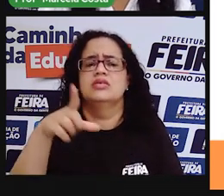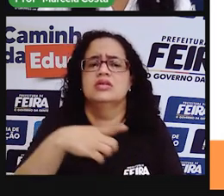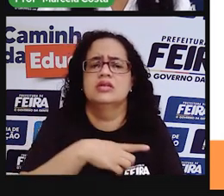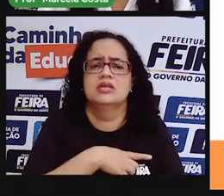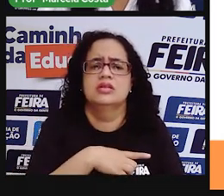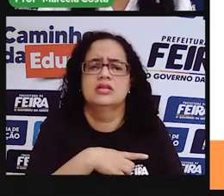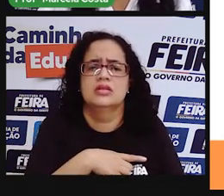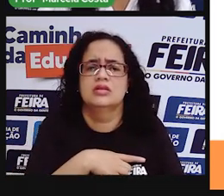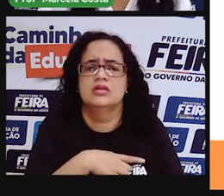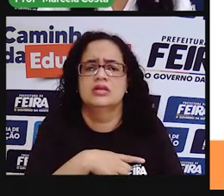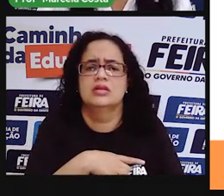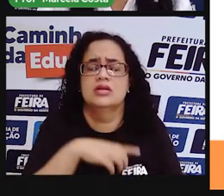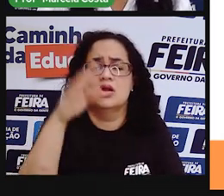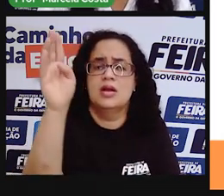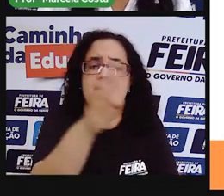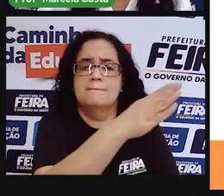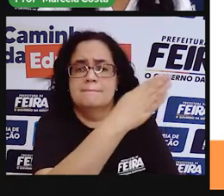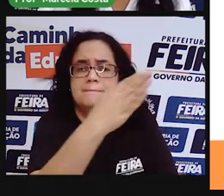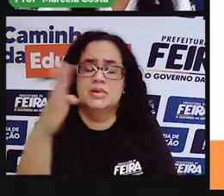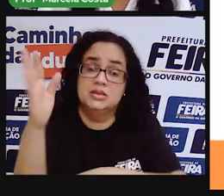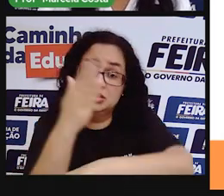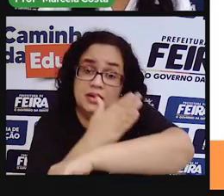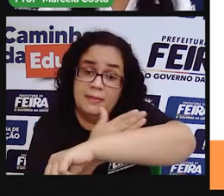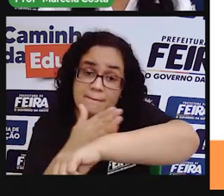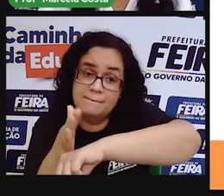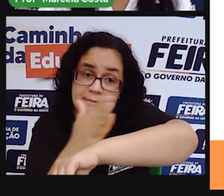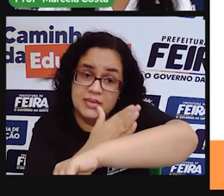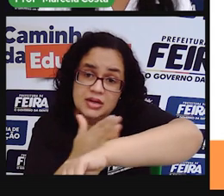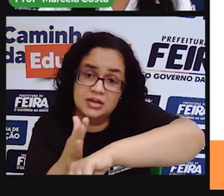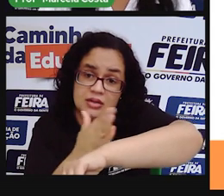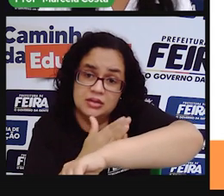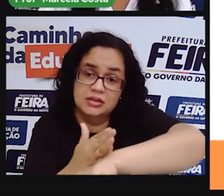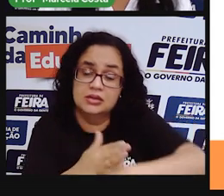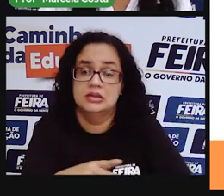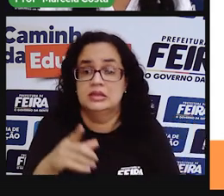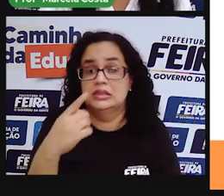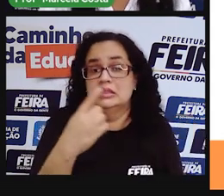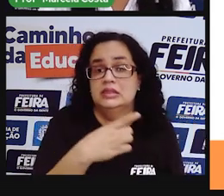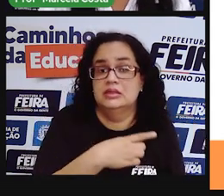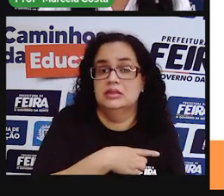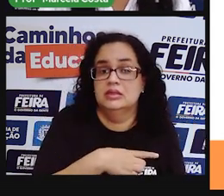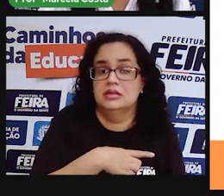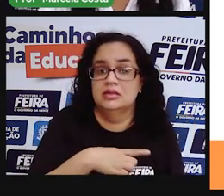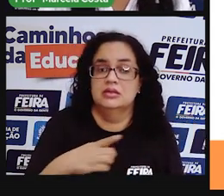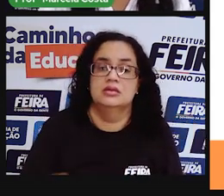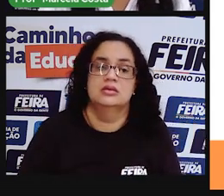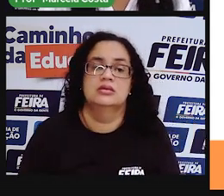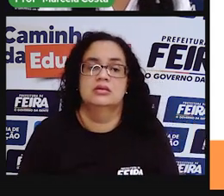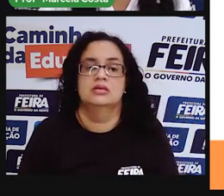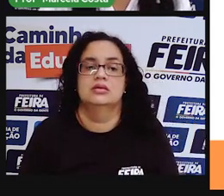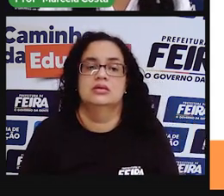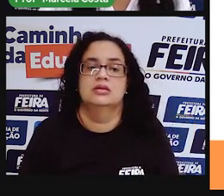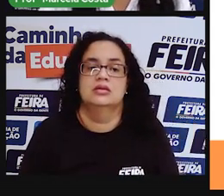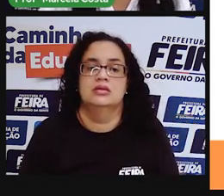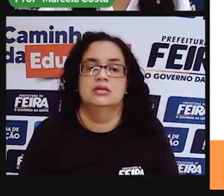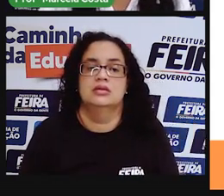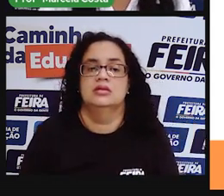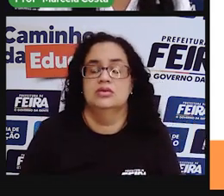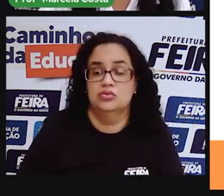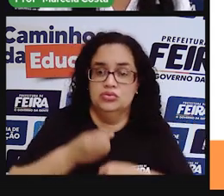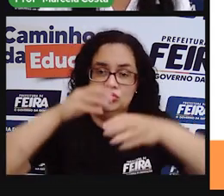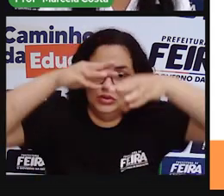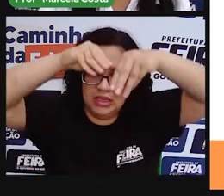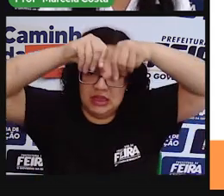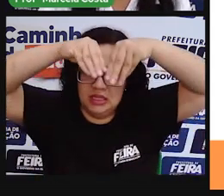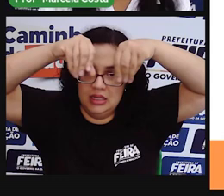também o símbolo de uma bandeira branca. E aqui, esse símbolo é o símbolo da